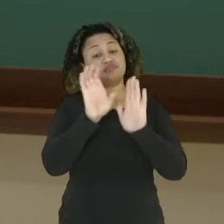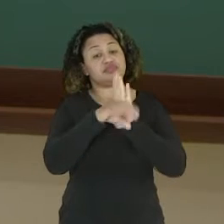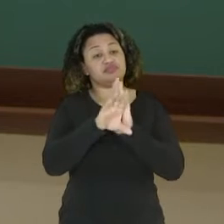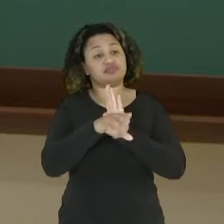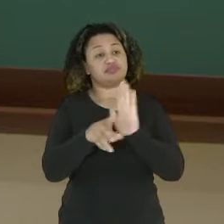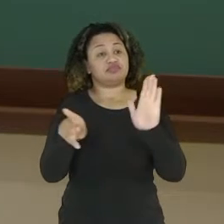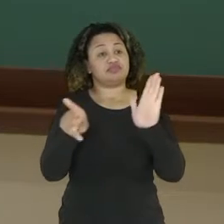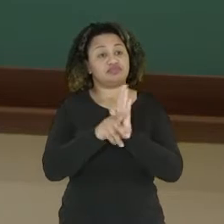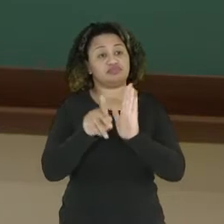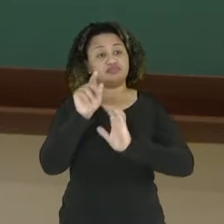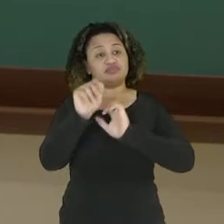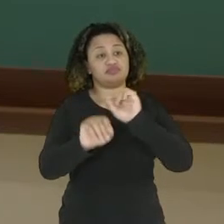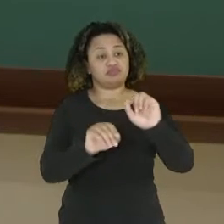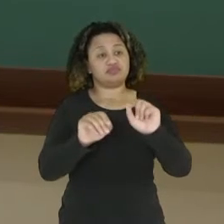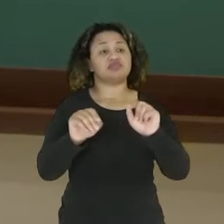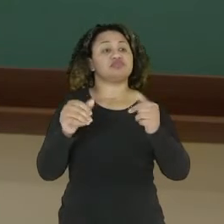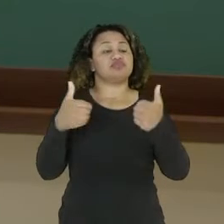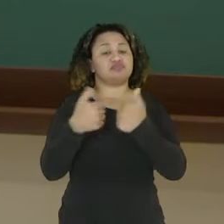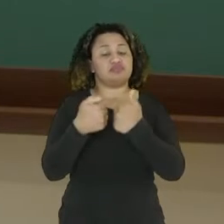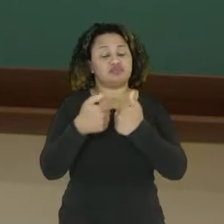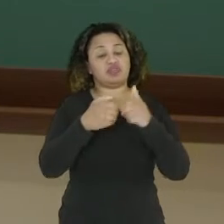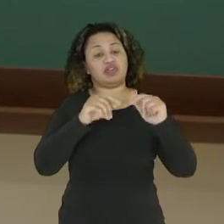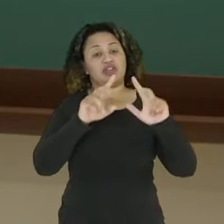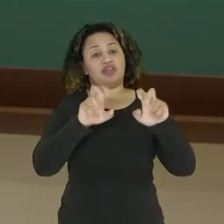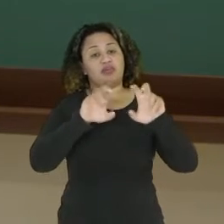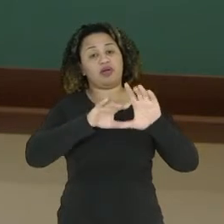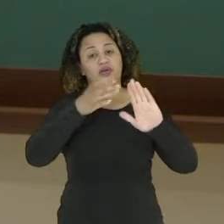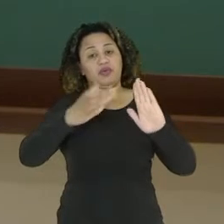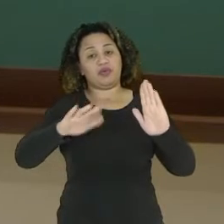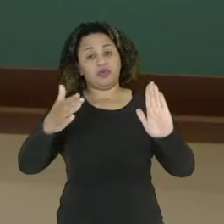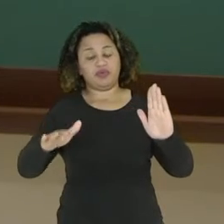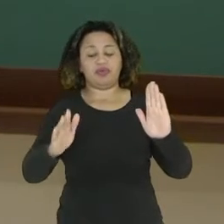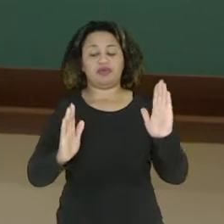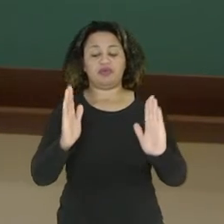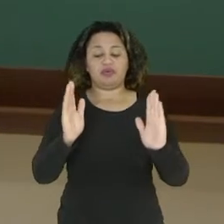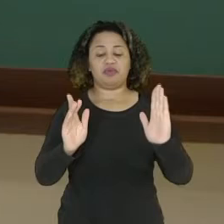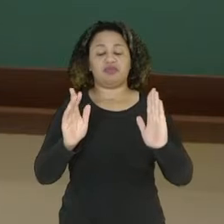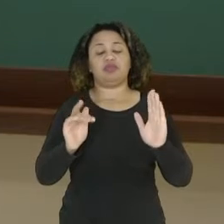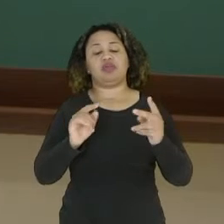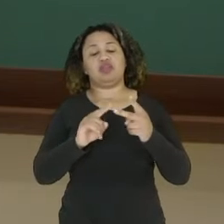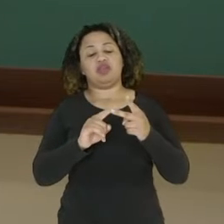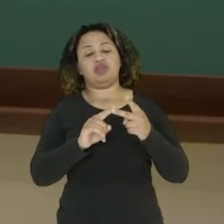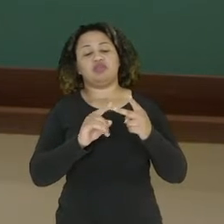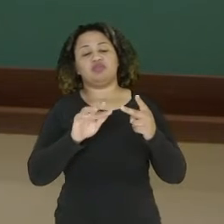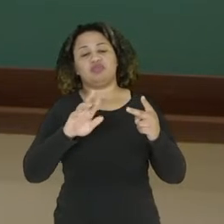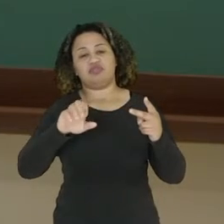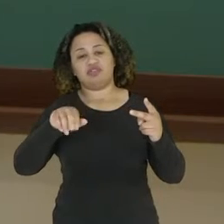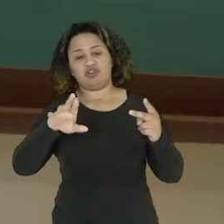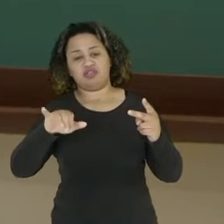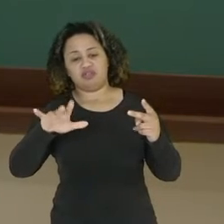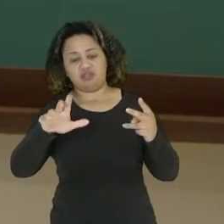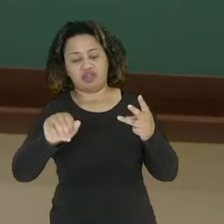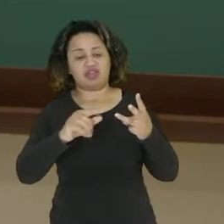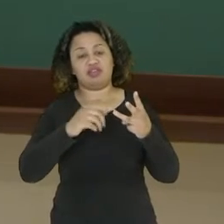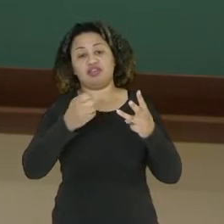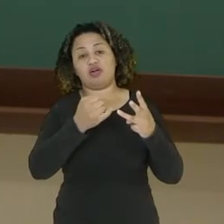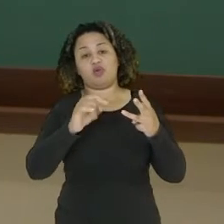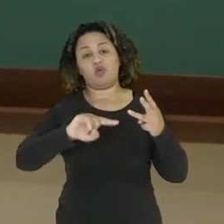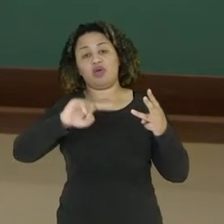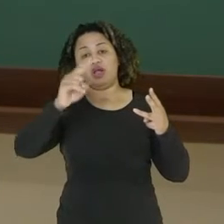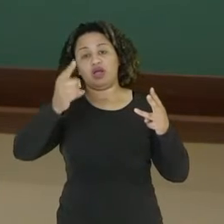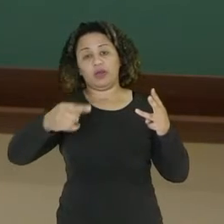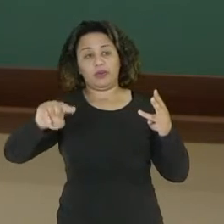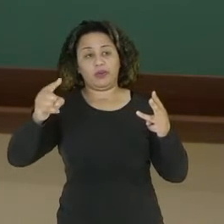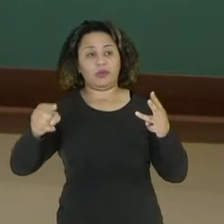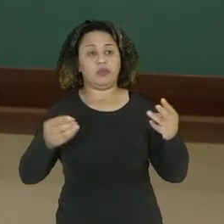conceitos relacionados à ondulatória, como período, frequência, comprimento de onda e assim por